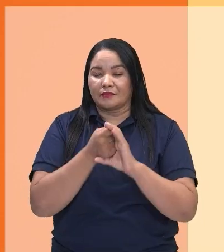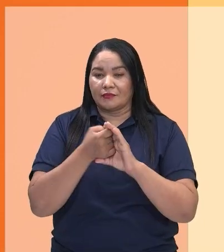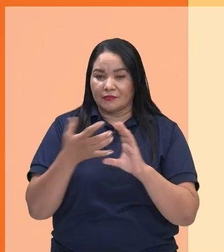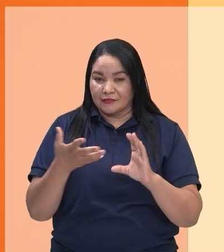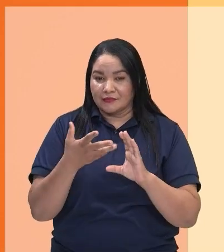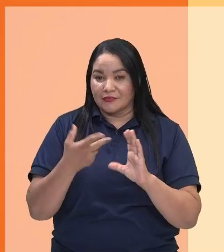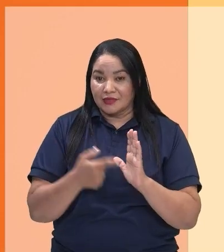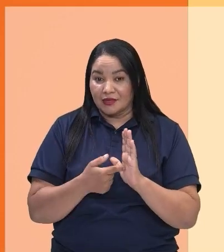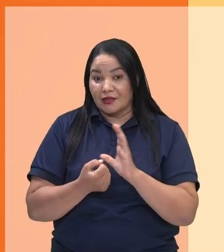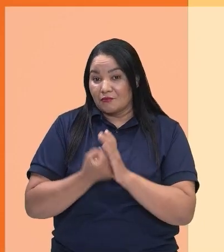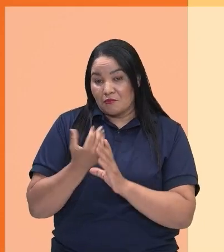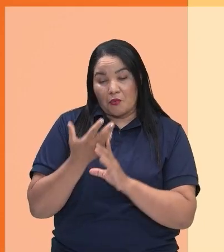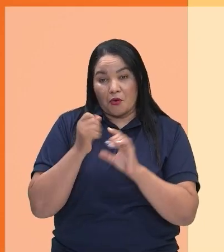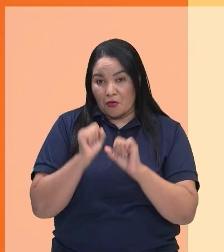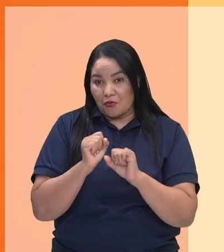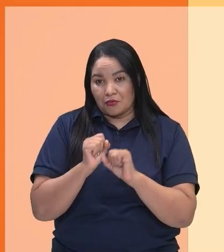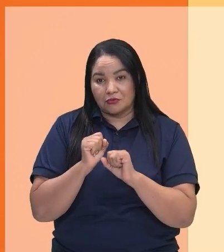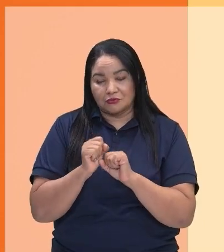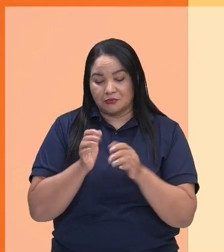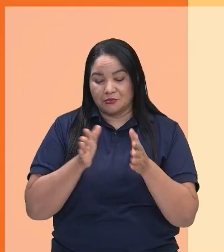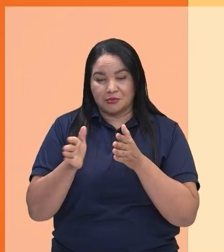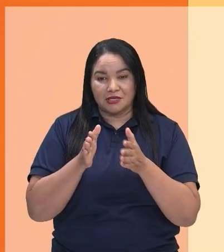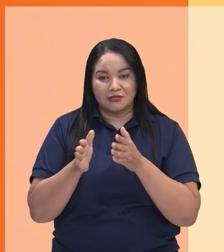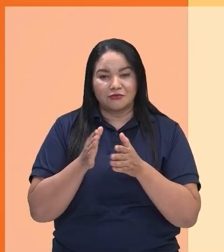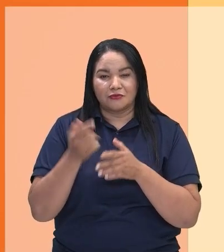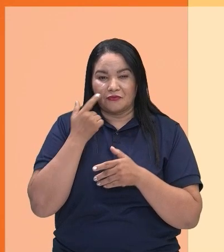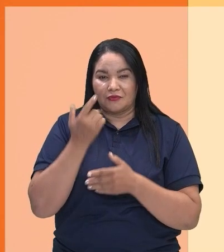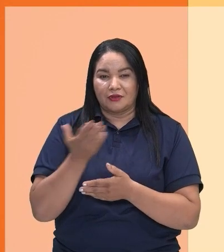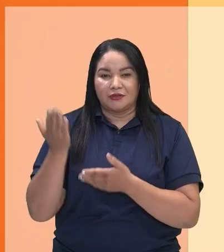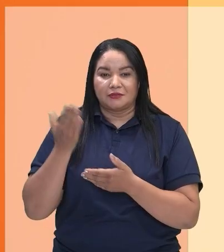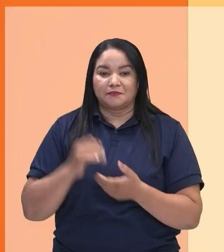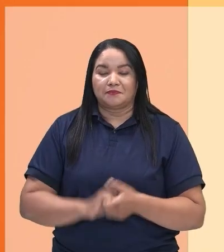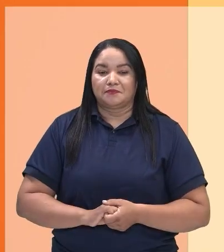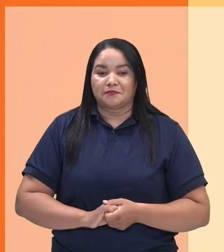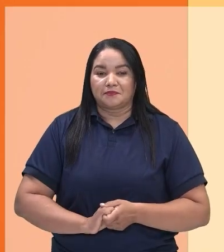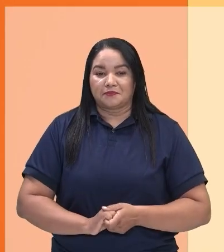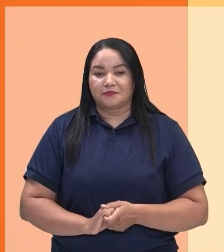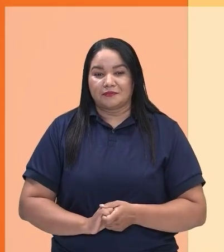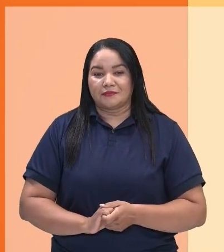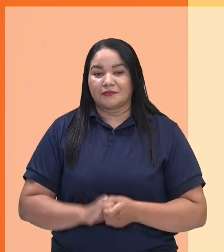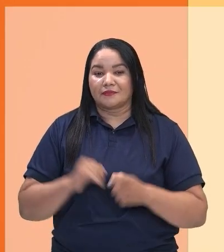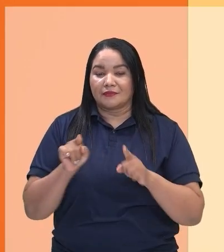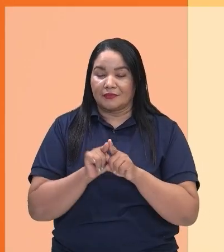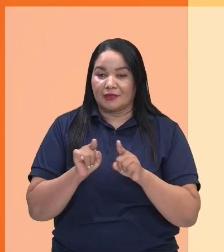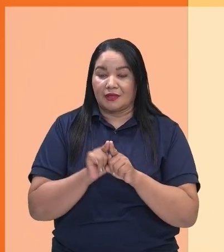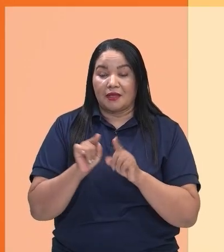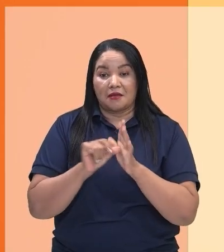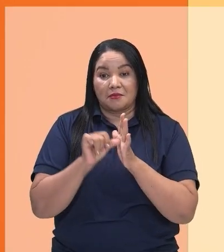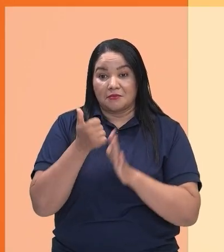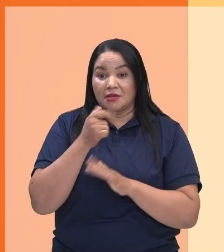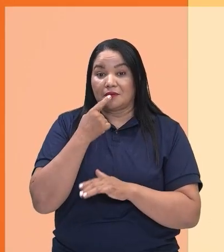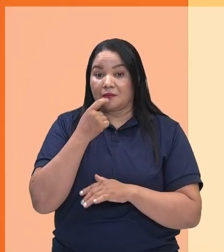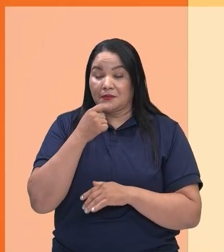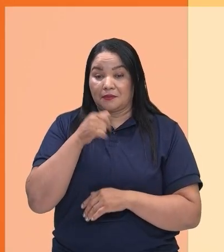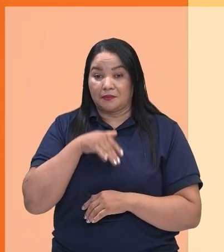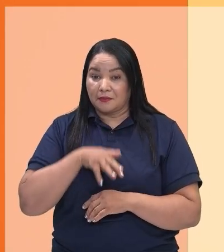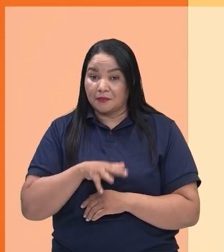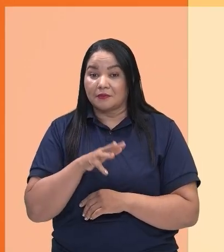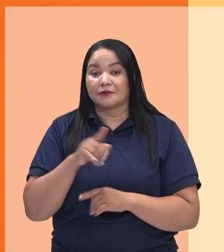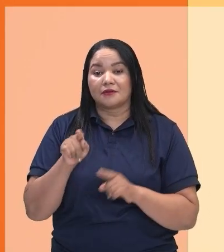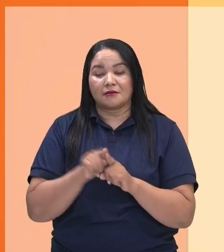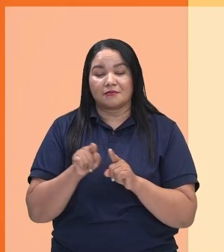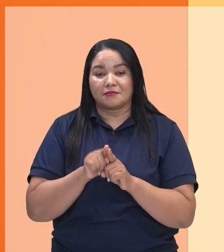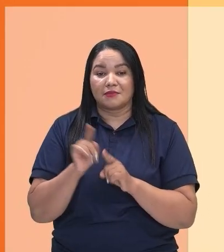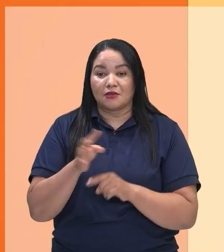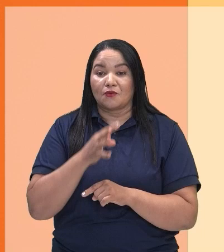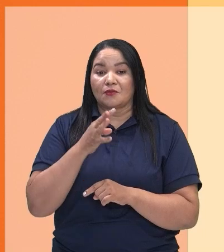que surgem, né, nesse período, a gente vai observar, que é a ocorrência da primeira menstruação, que é também